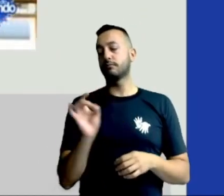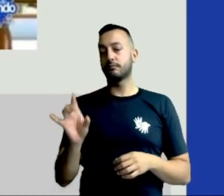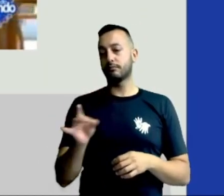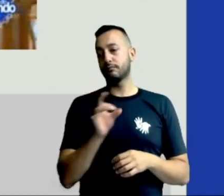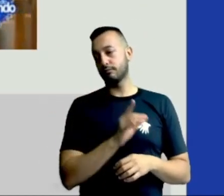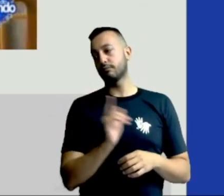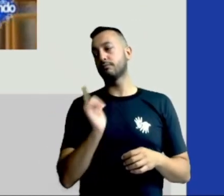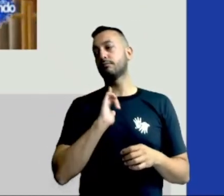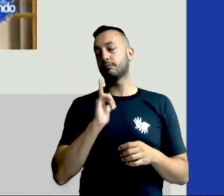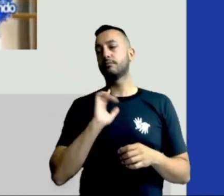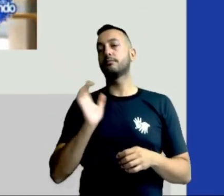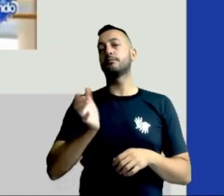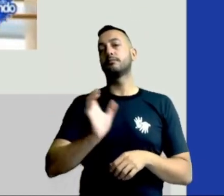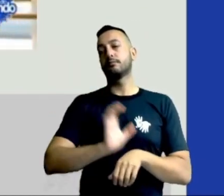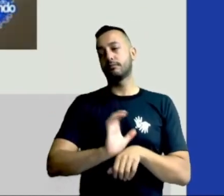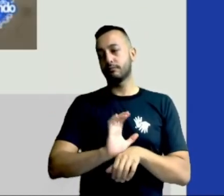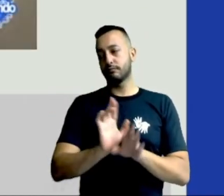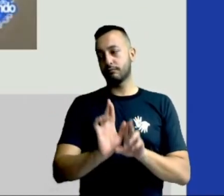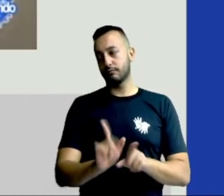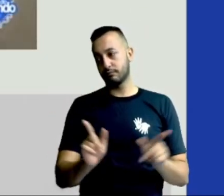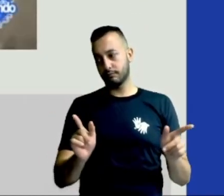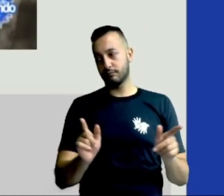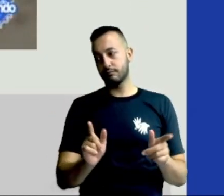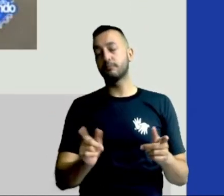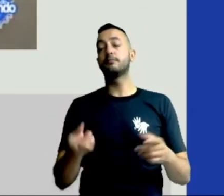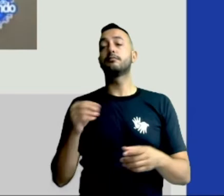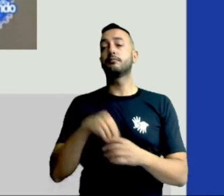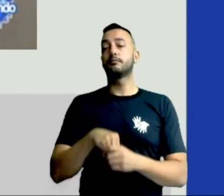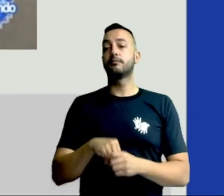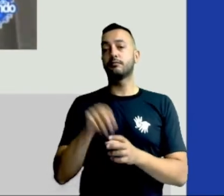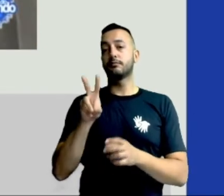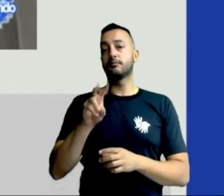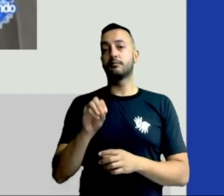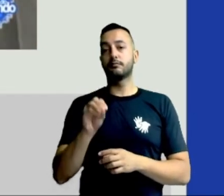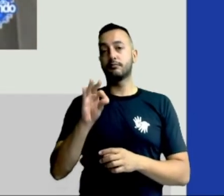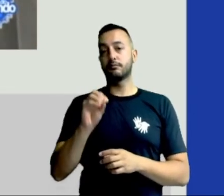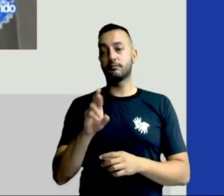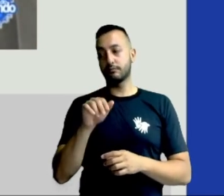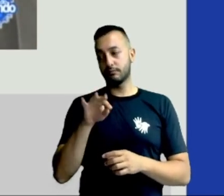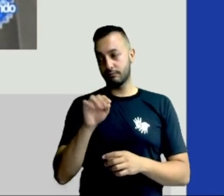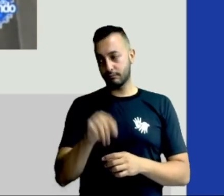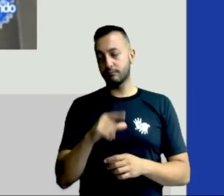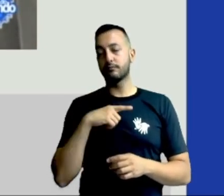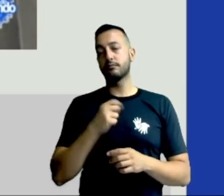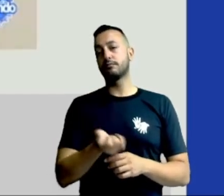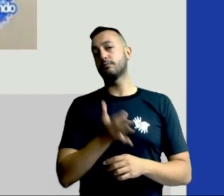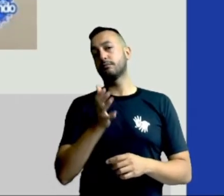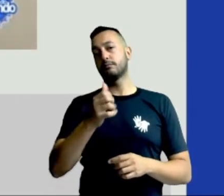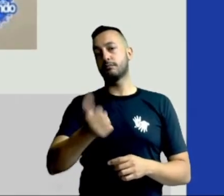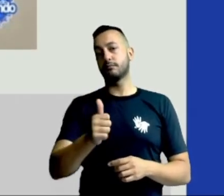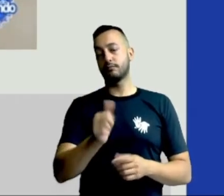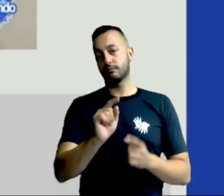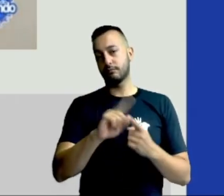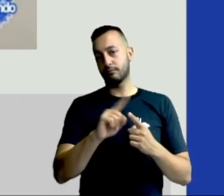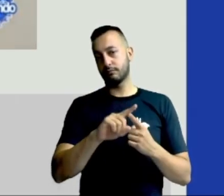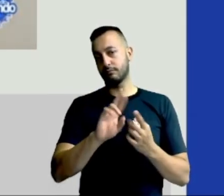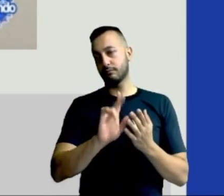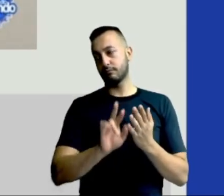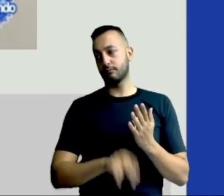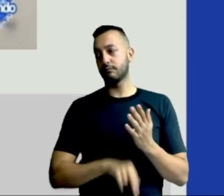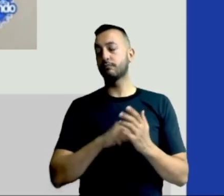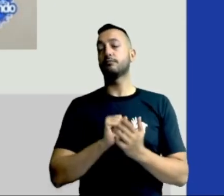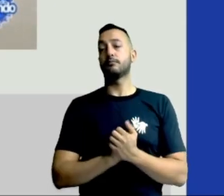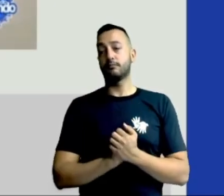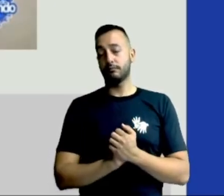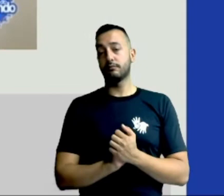ingrediente, vai sair um tipo de cimento diferente. Aqui no complexo da Votorantim, eles fazem 11 tipos de cimento. Uma coisa bacana desse moinho